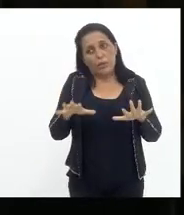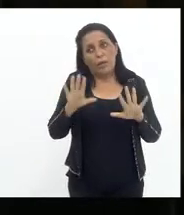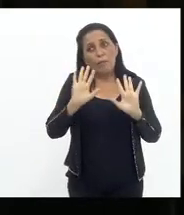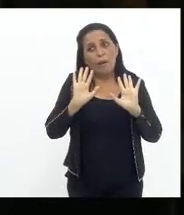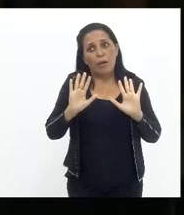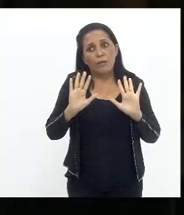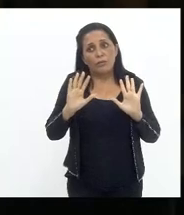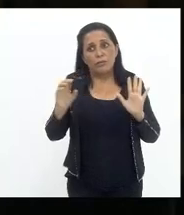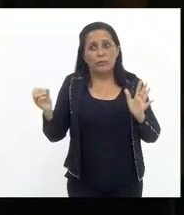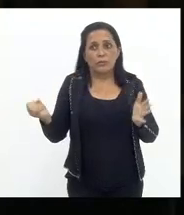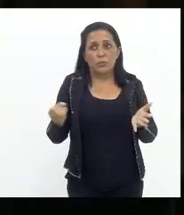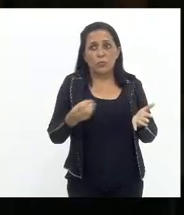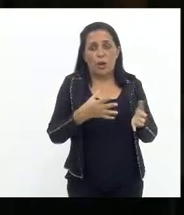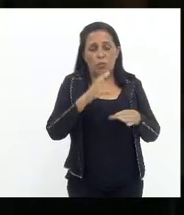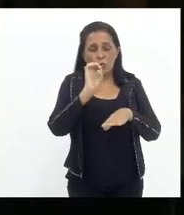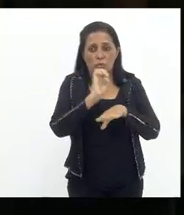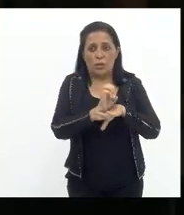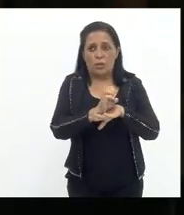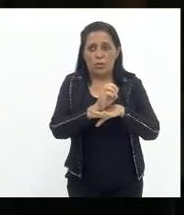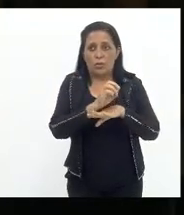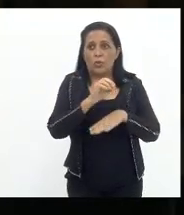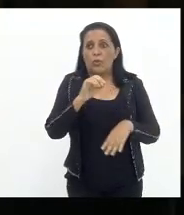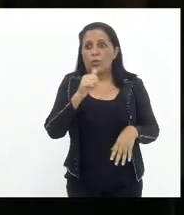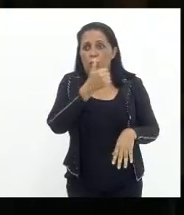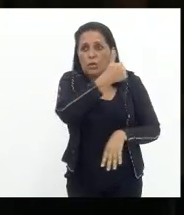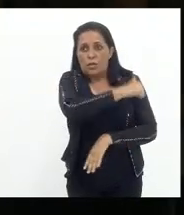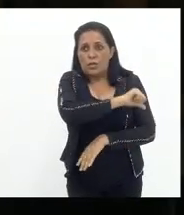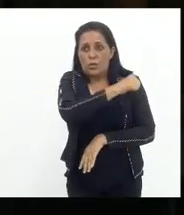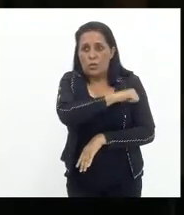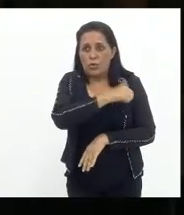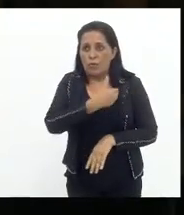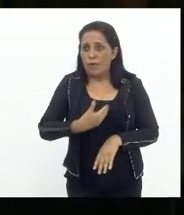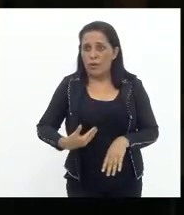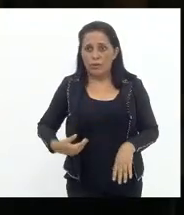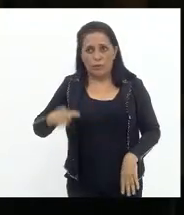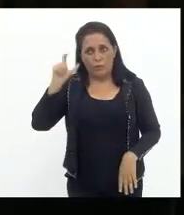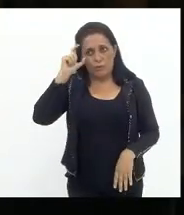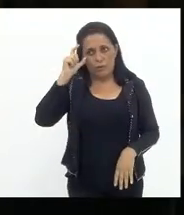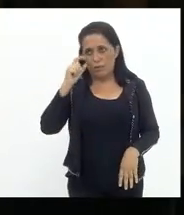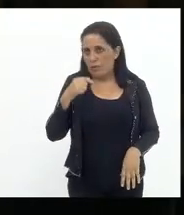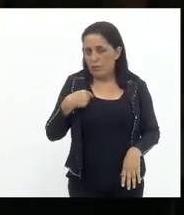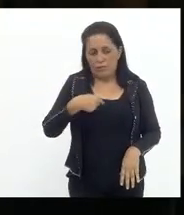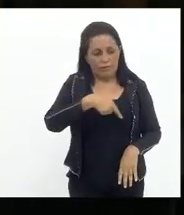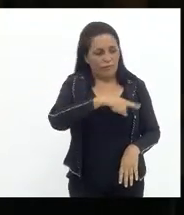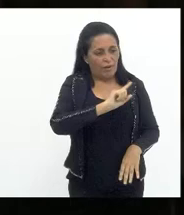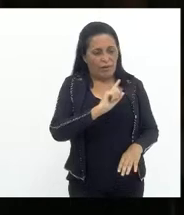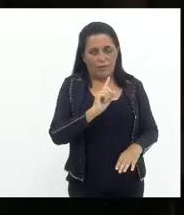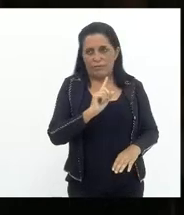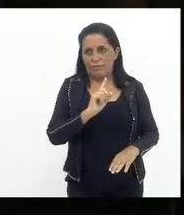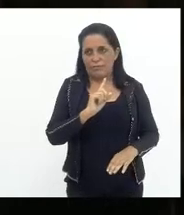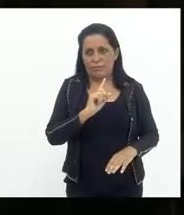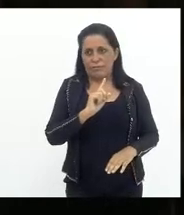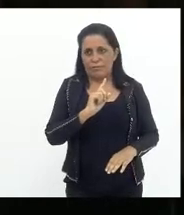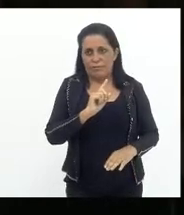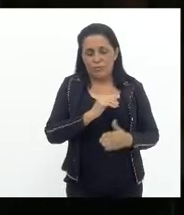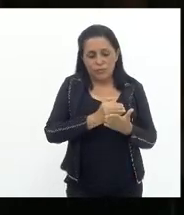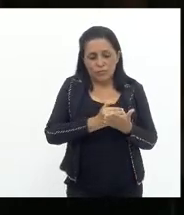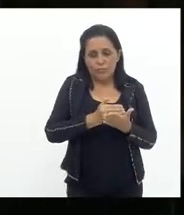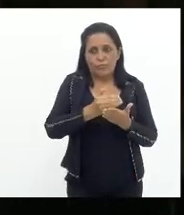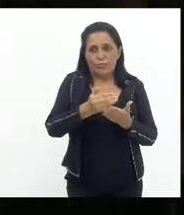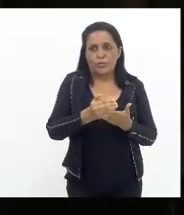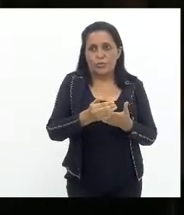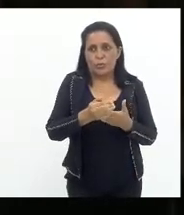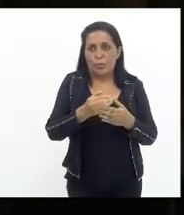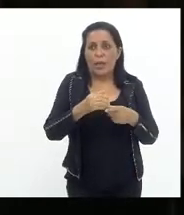é o atual Estado do Rio de Janeiro. O governador não vai enviar para essa casa, que a iniciativa é exclusivamente